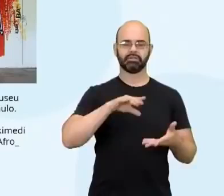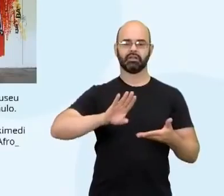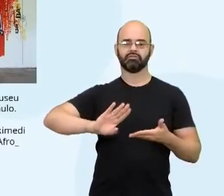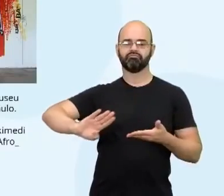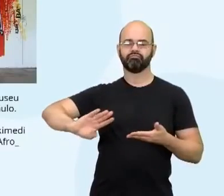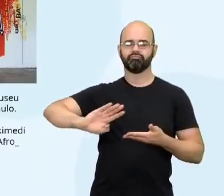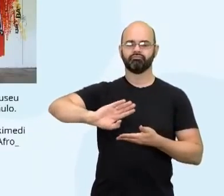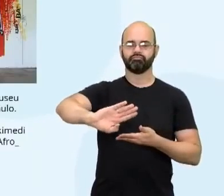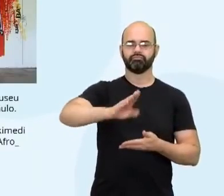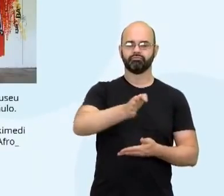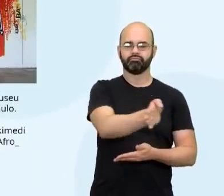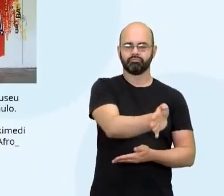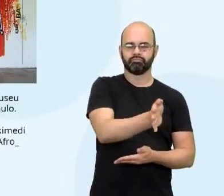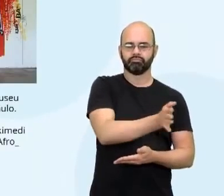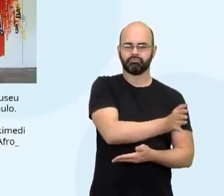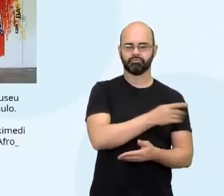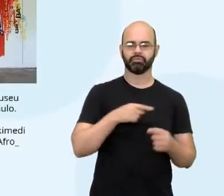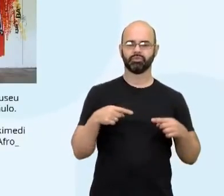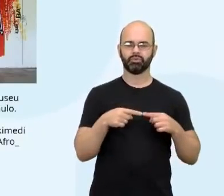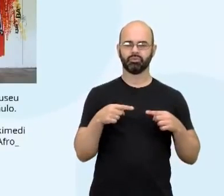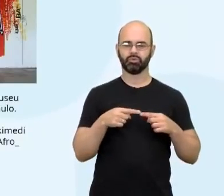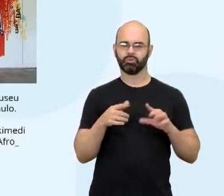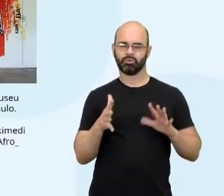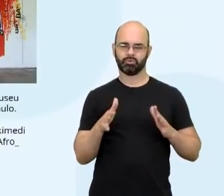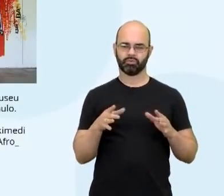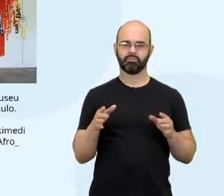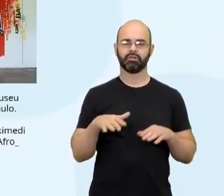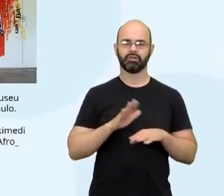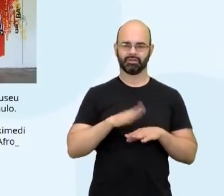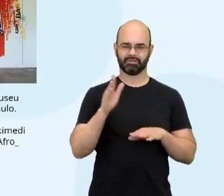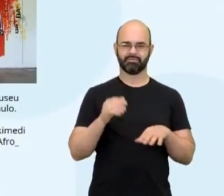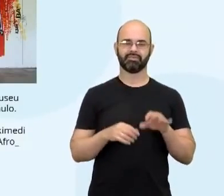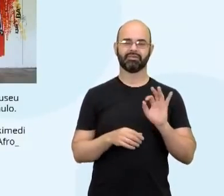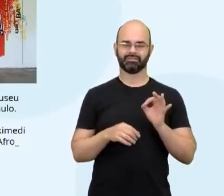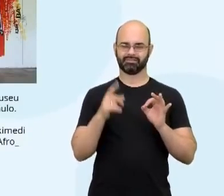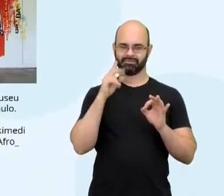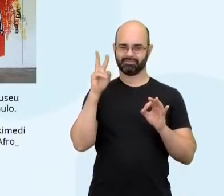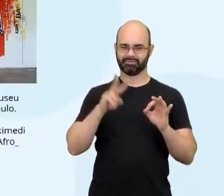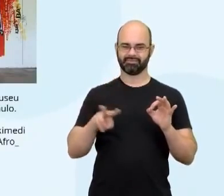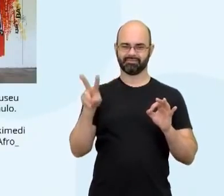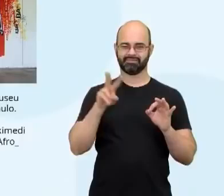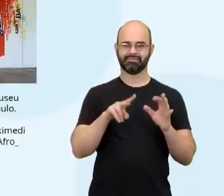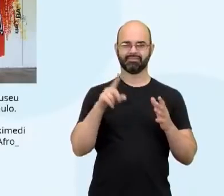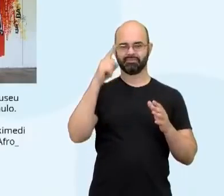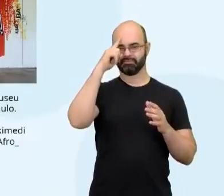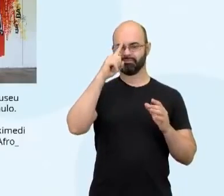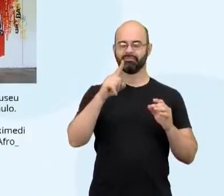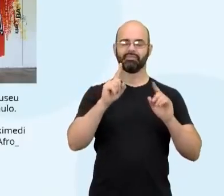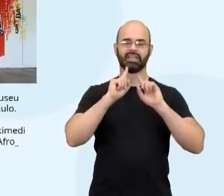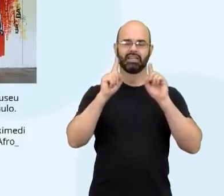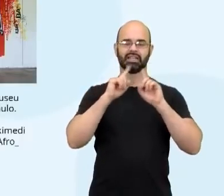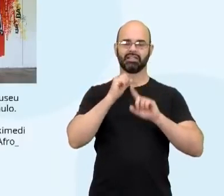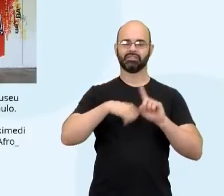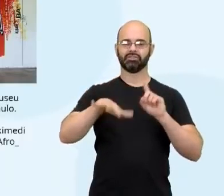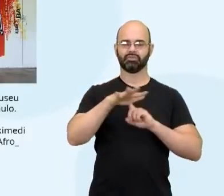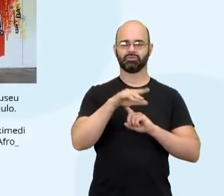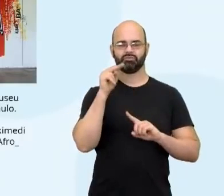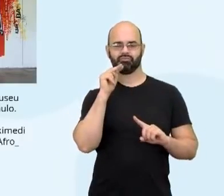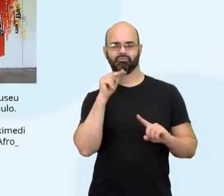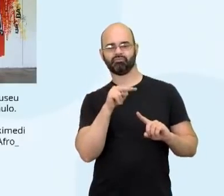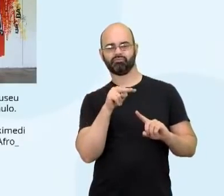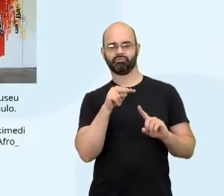da cidade, e mostra, né, de uma maneira bem mais contundente a questão da crítica social, né, diferentemente